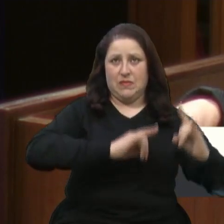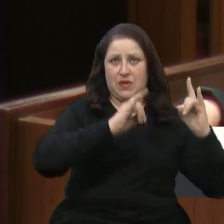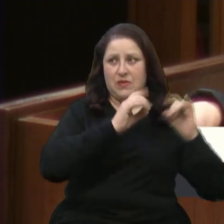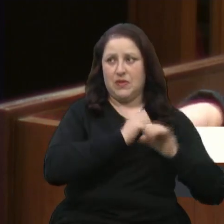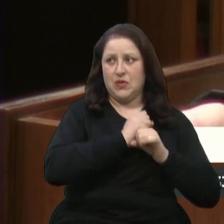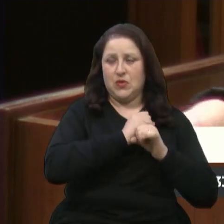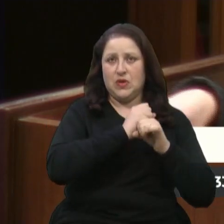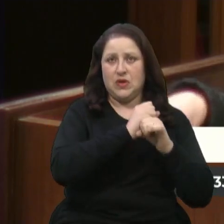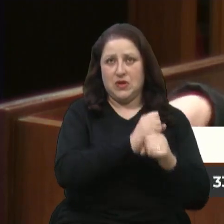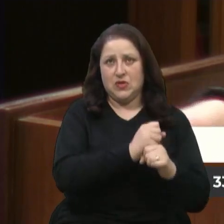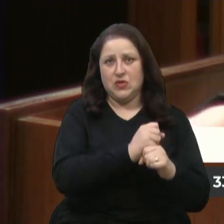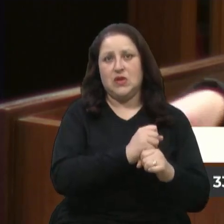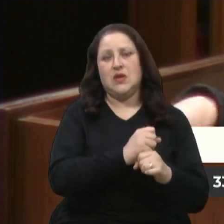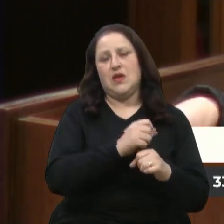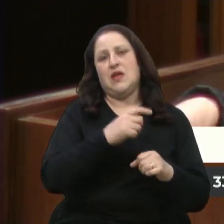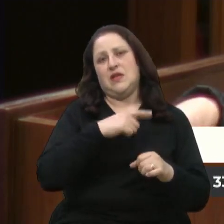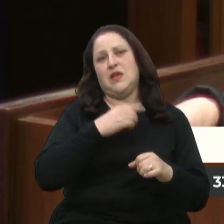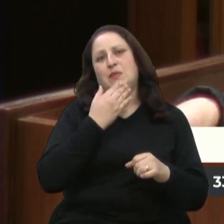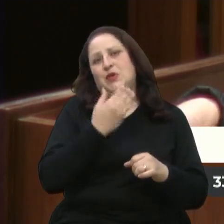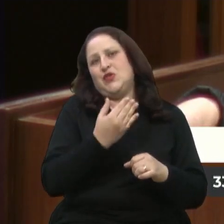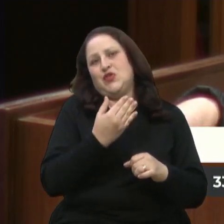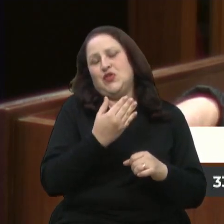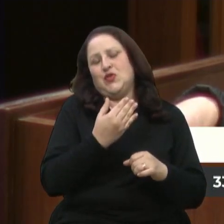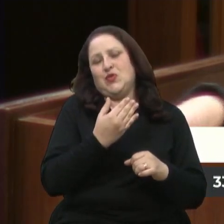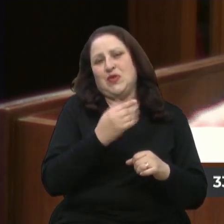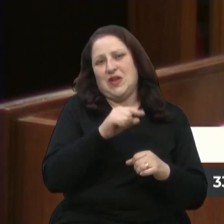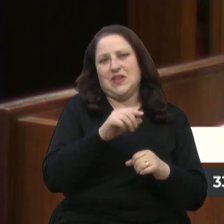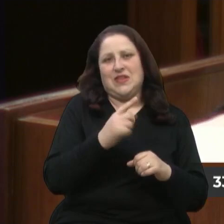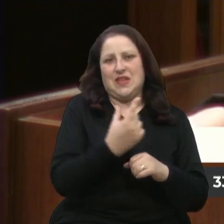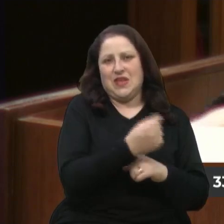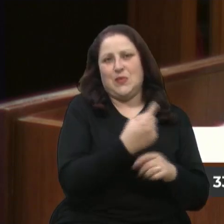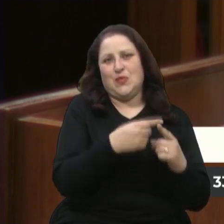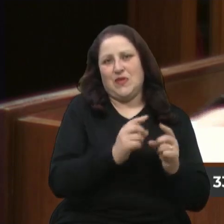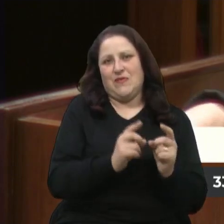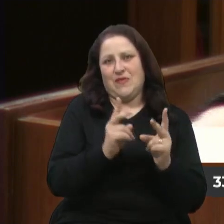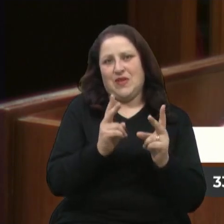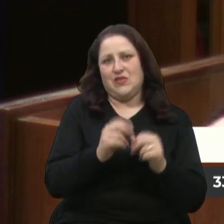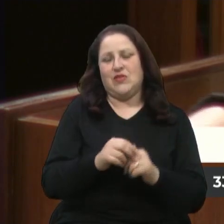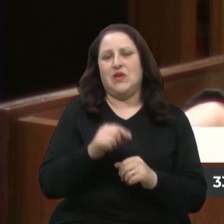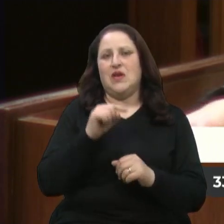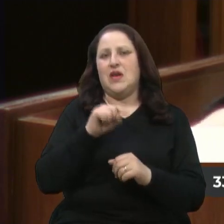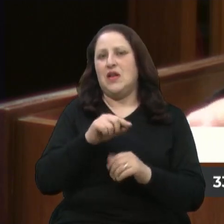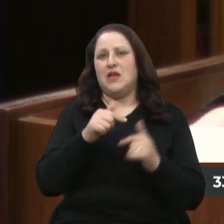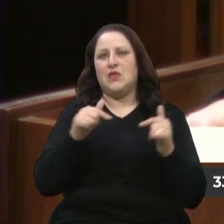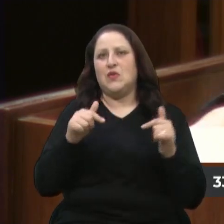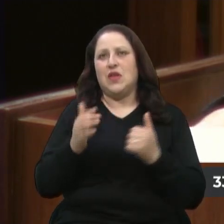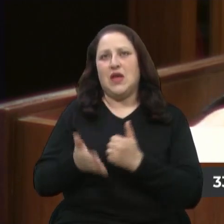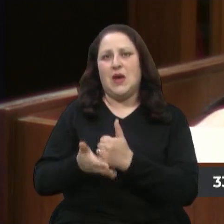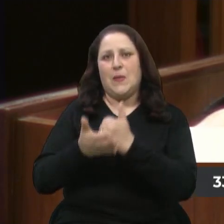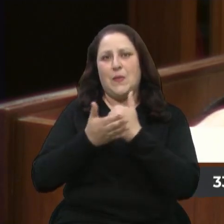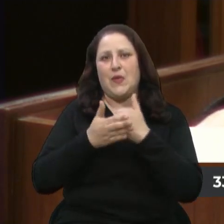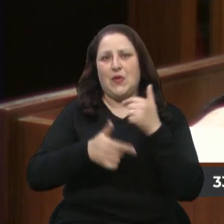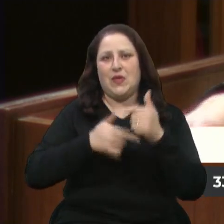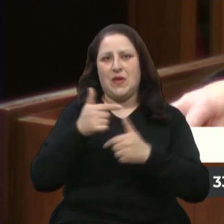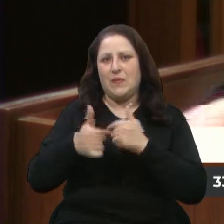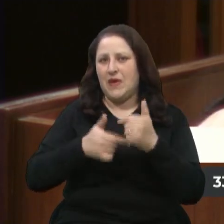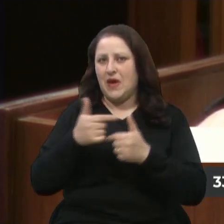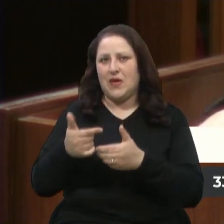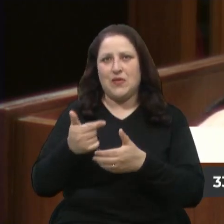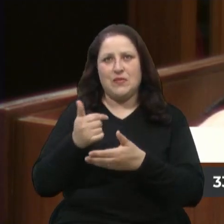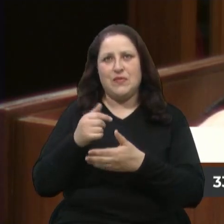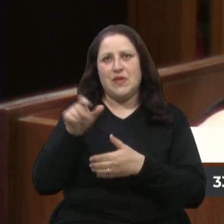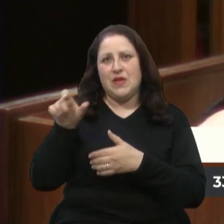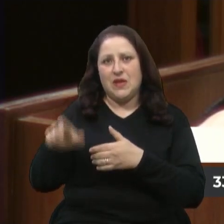anos, tinha um pedido porque iam vender. Ele ficou sem a rede de apoio do trabalho. Ele